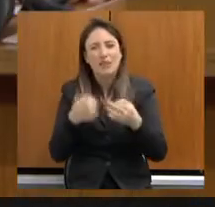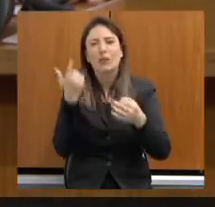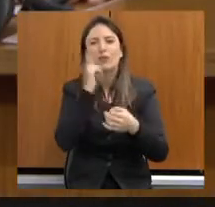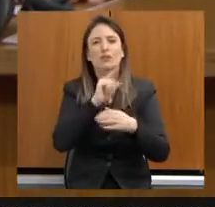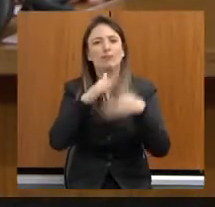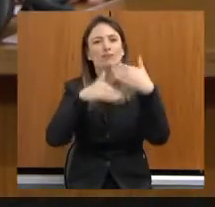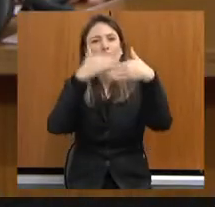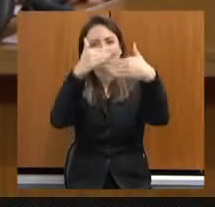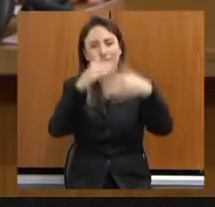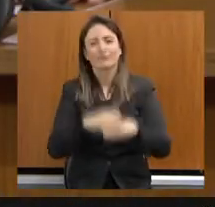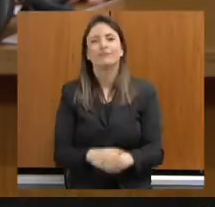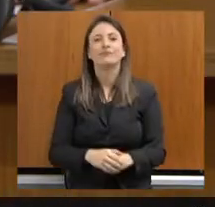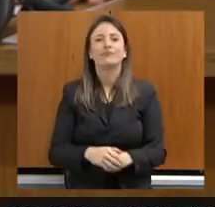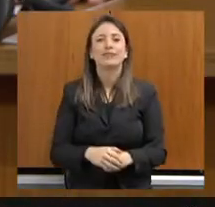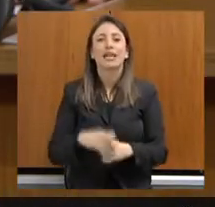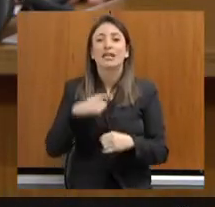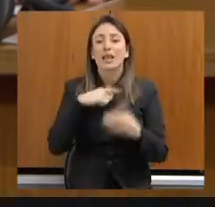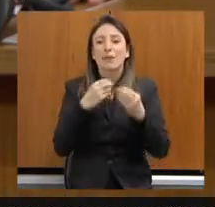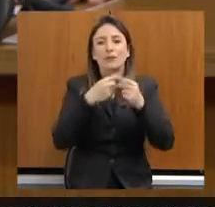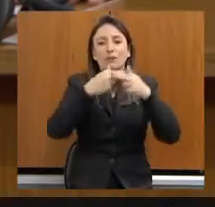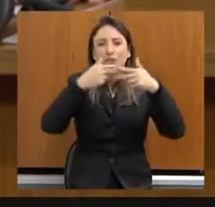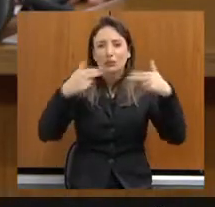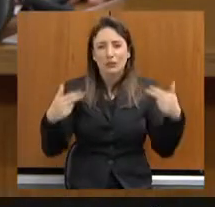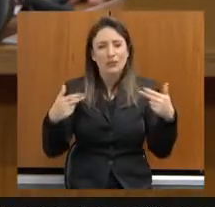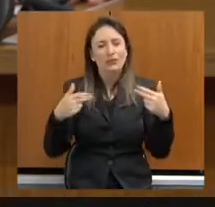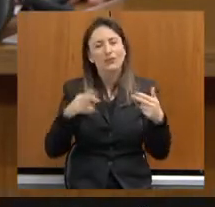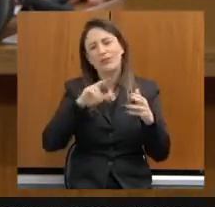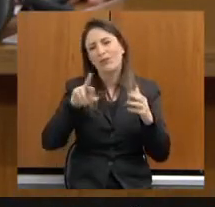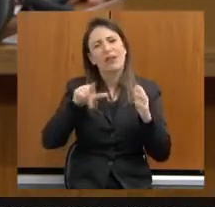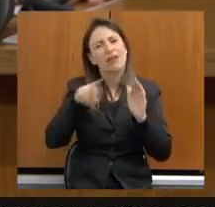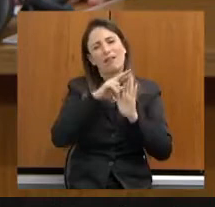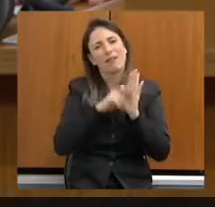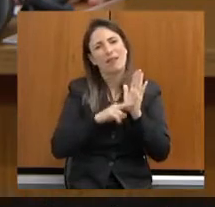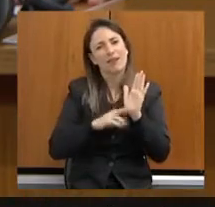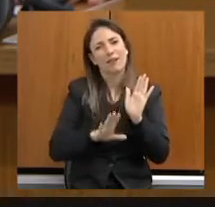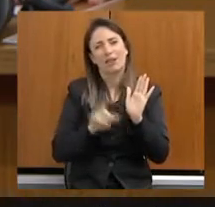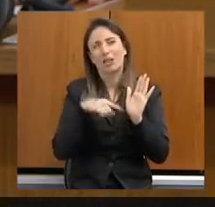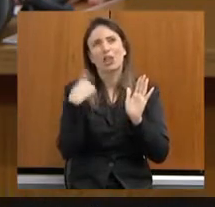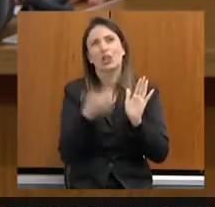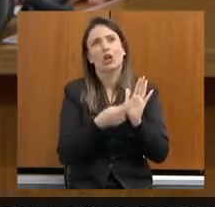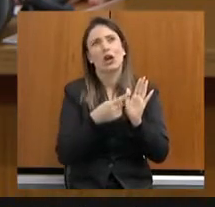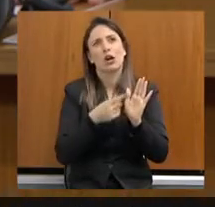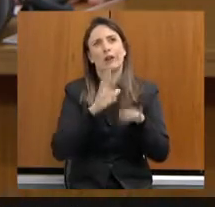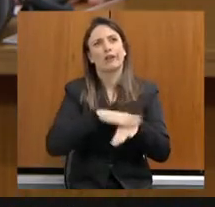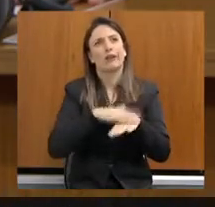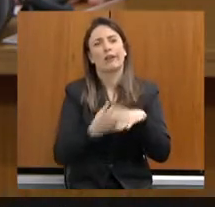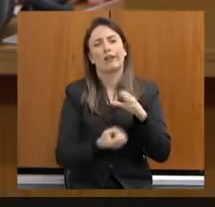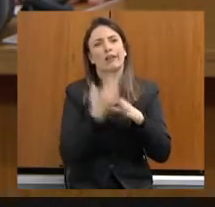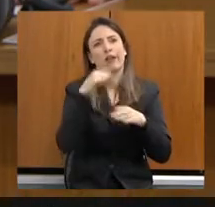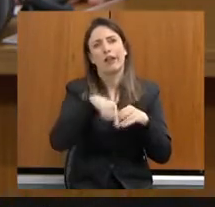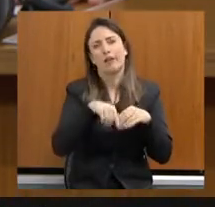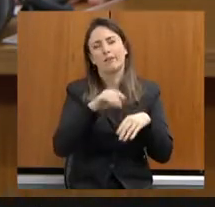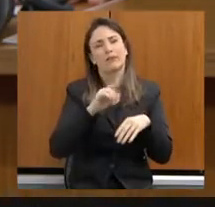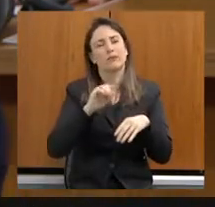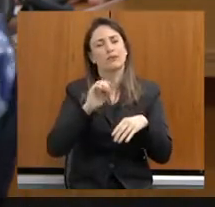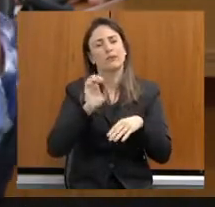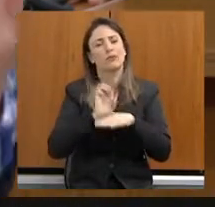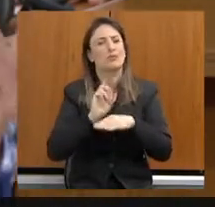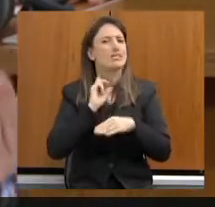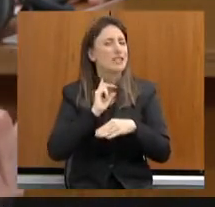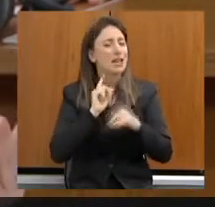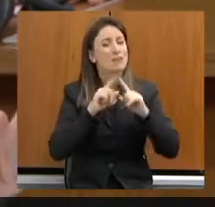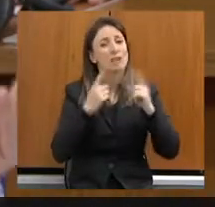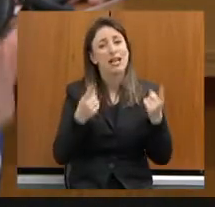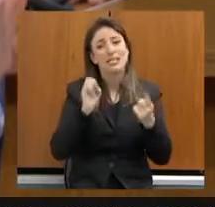muitas coisas que não são regras que nós fizemos no estado mas como diz o senhor que se a gente não